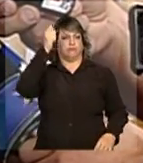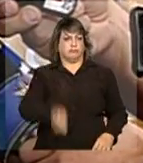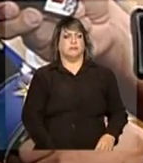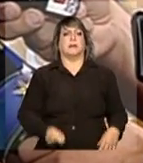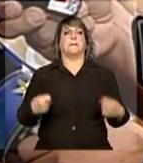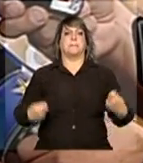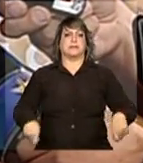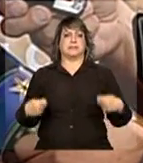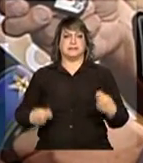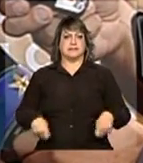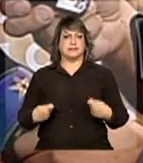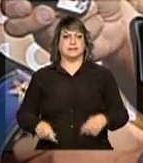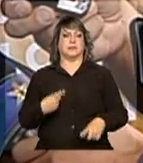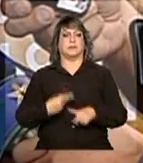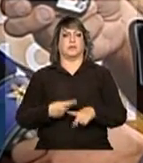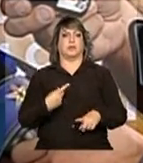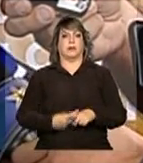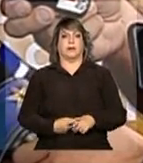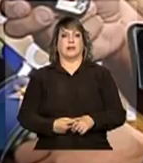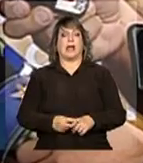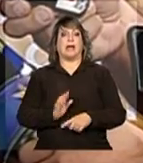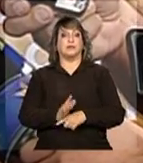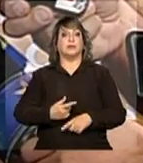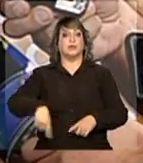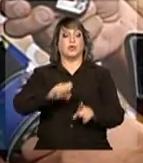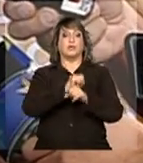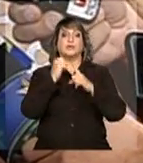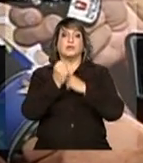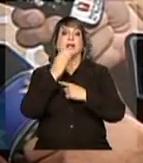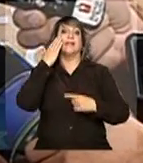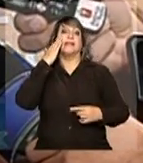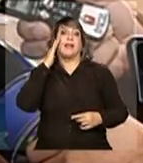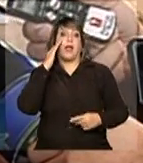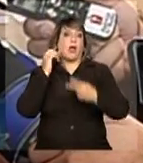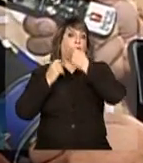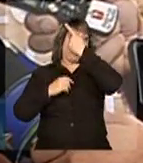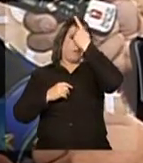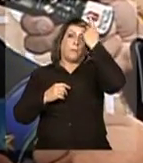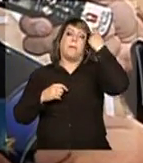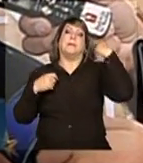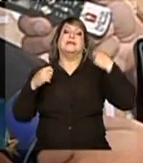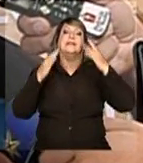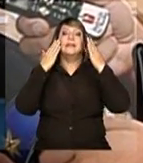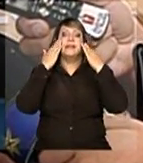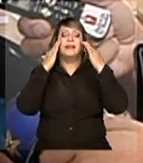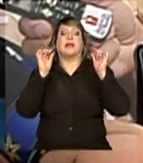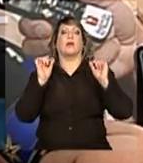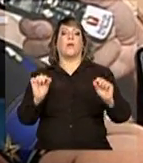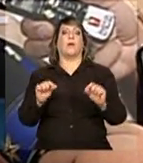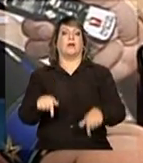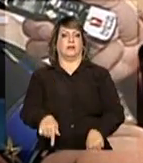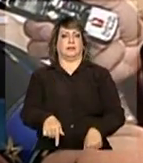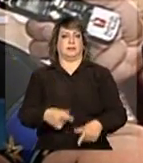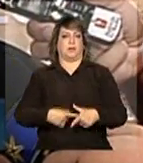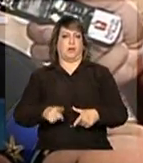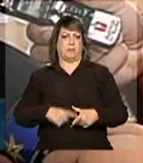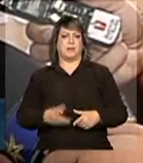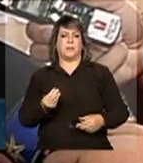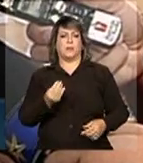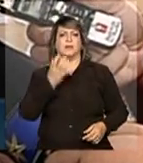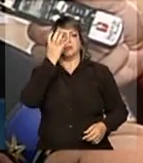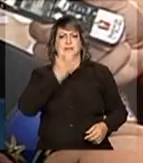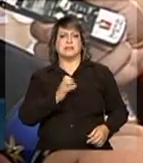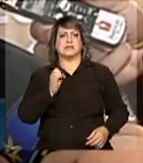usada como um instrumento norteador dessa sociedade, que é isso que representa a legislação. Mas o mais importante